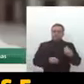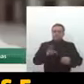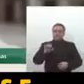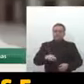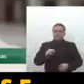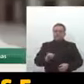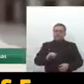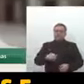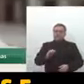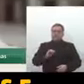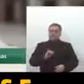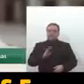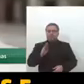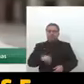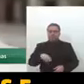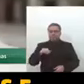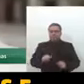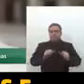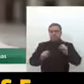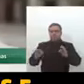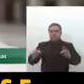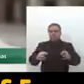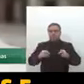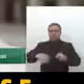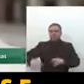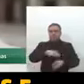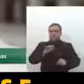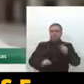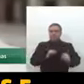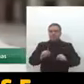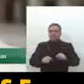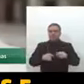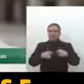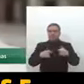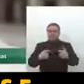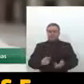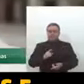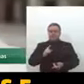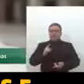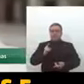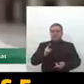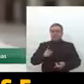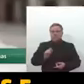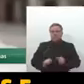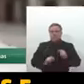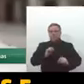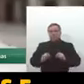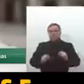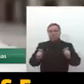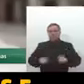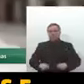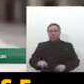do IBAMA, todos os órgãos que têm essa responsabilidade, excetuando-se a